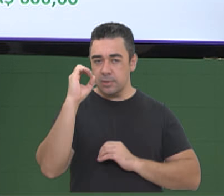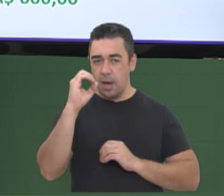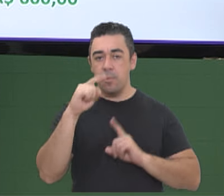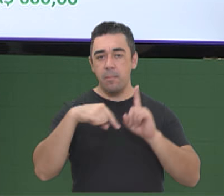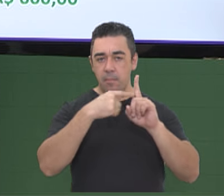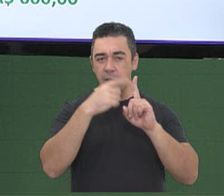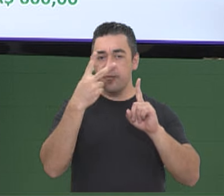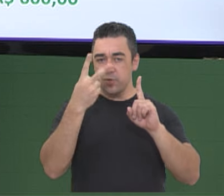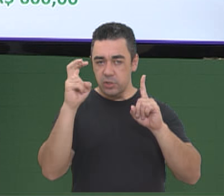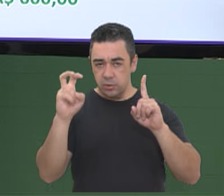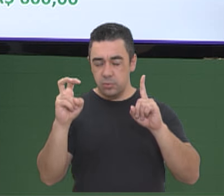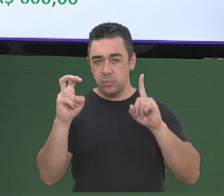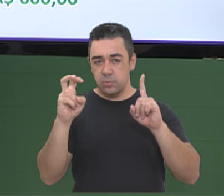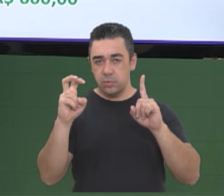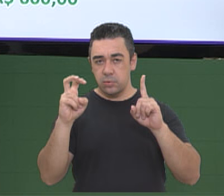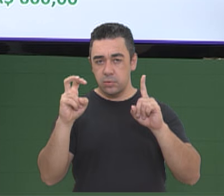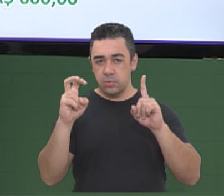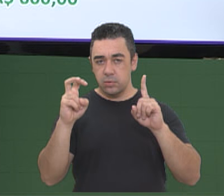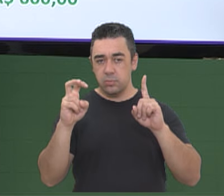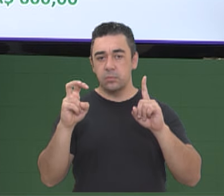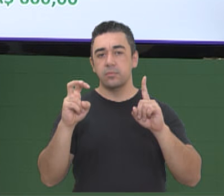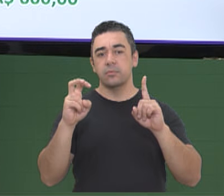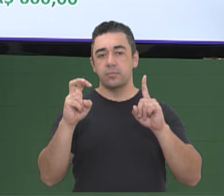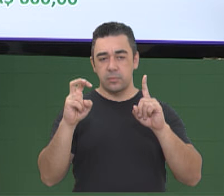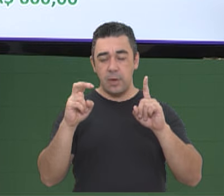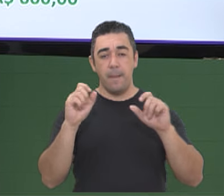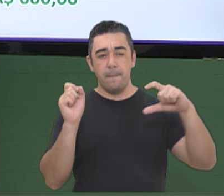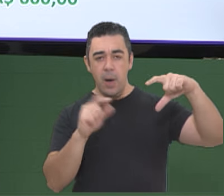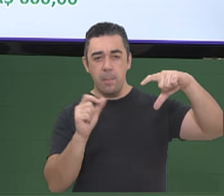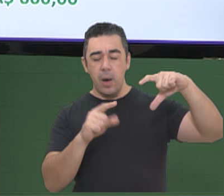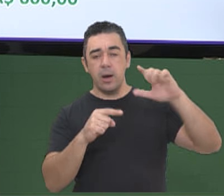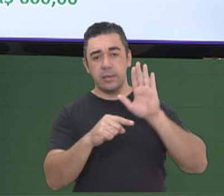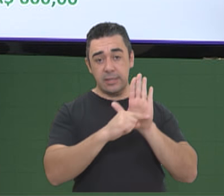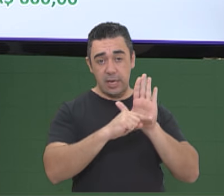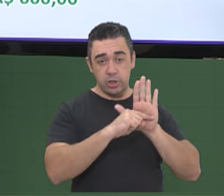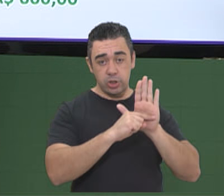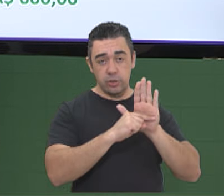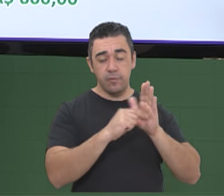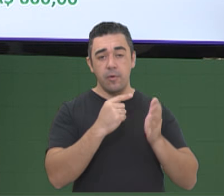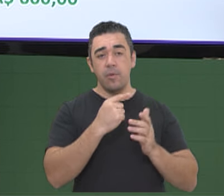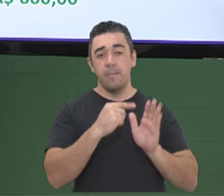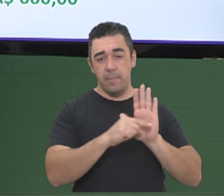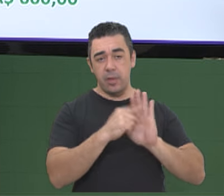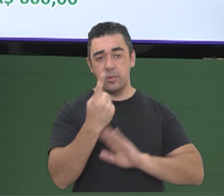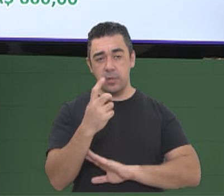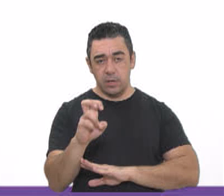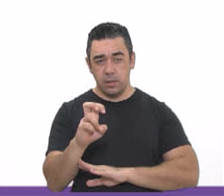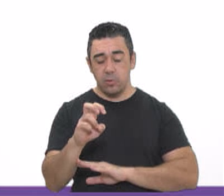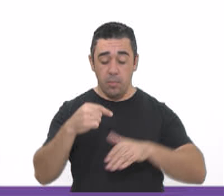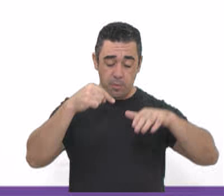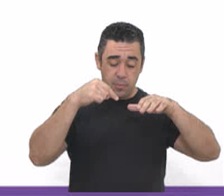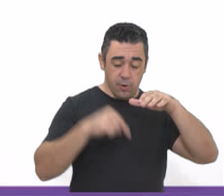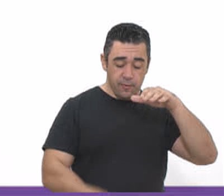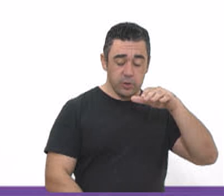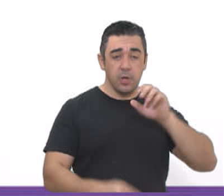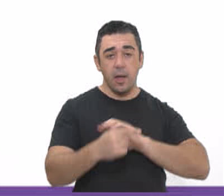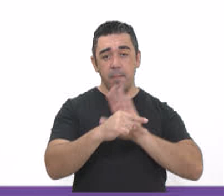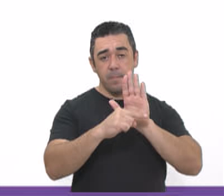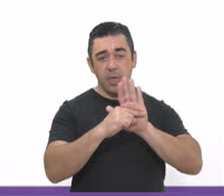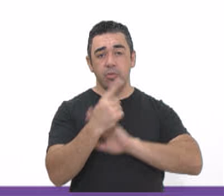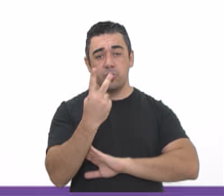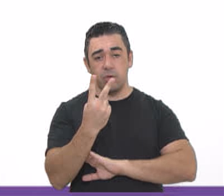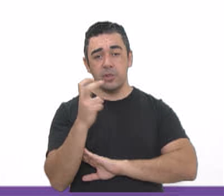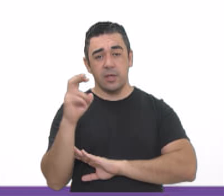25 graus. Saldo negativo, menos 15. Profundidade, menos